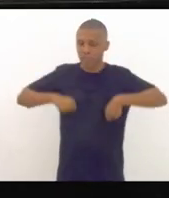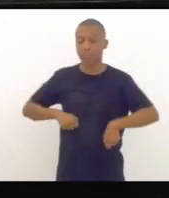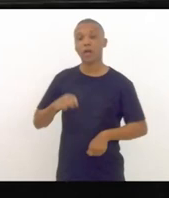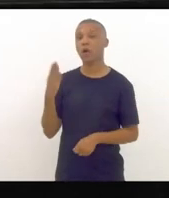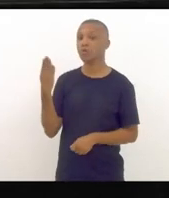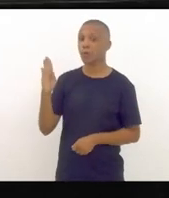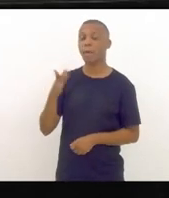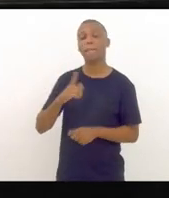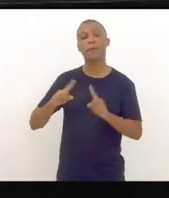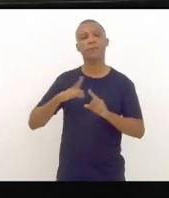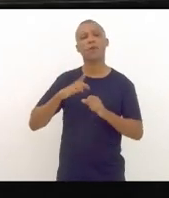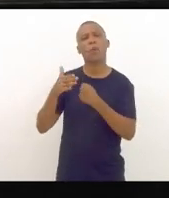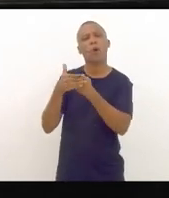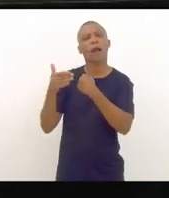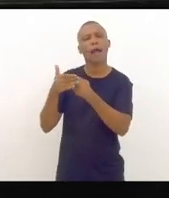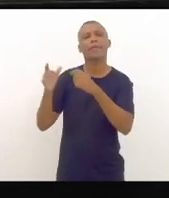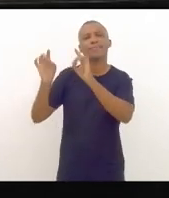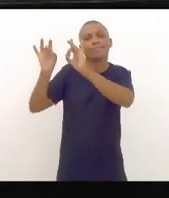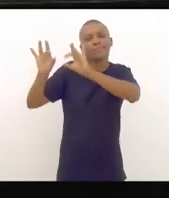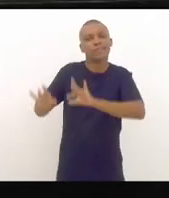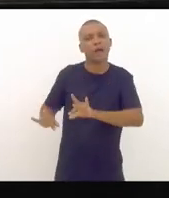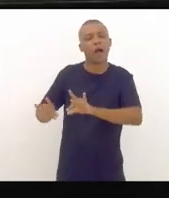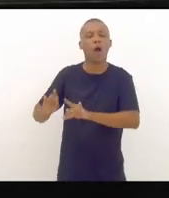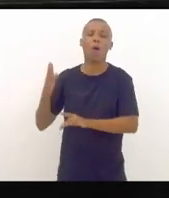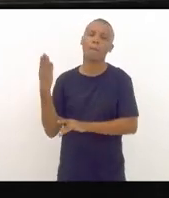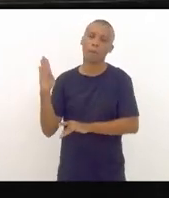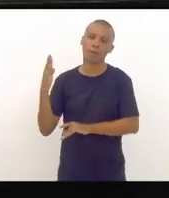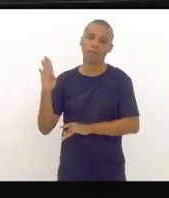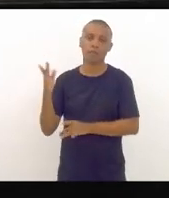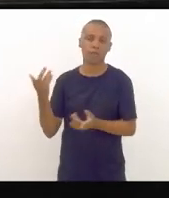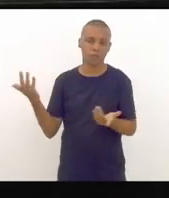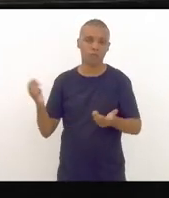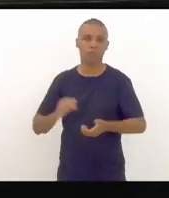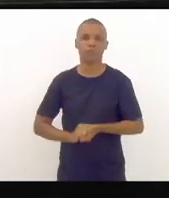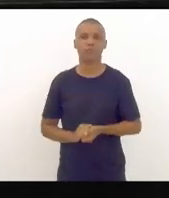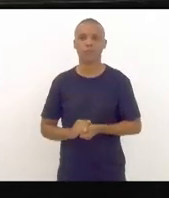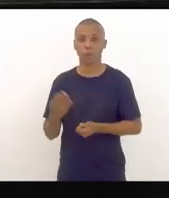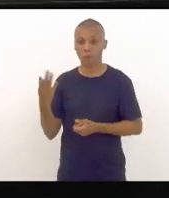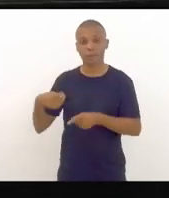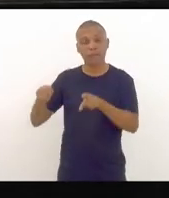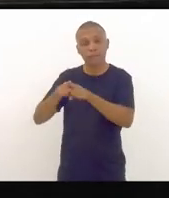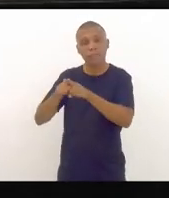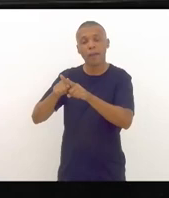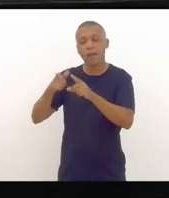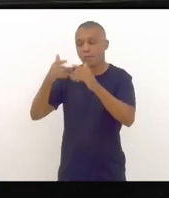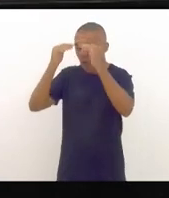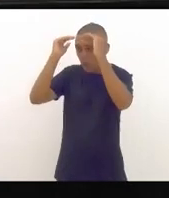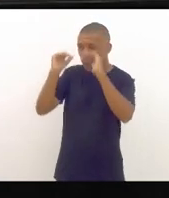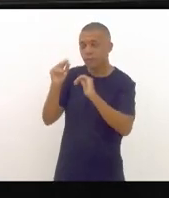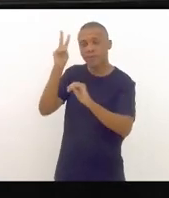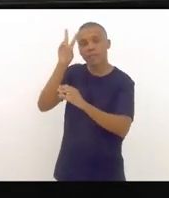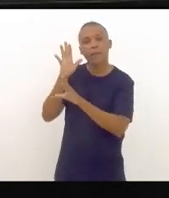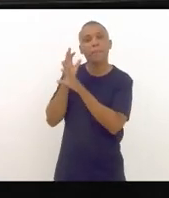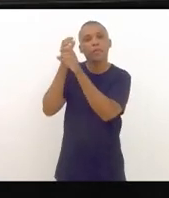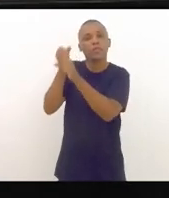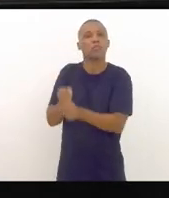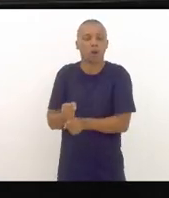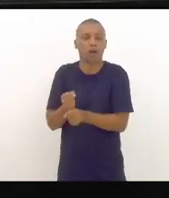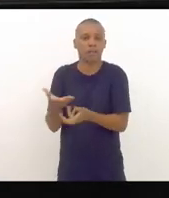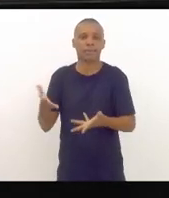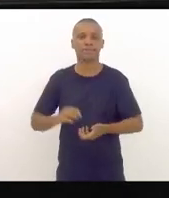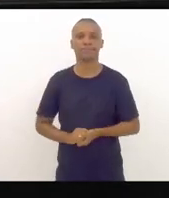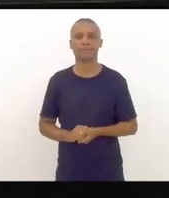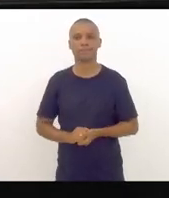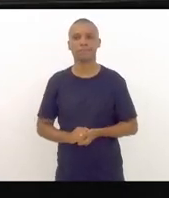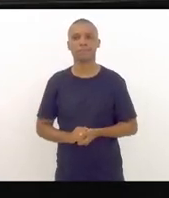tenho um carinho especial pelo Botafogo, até porque fiz muito gol no Botafogo, então o Botafogo também está na minha história. E eu acredito que